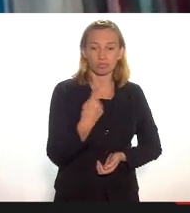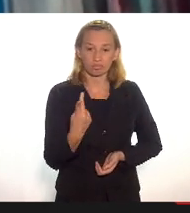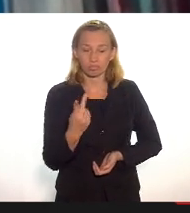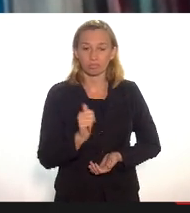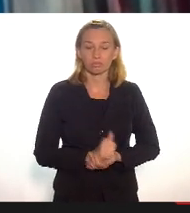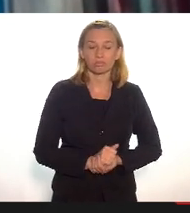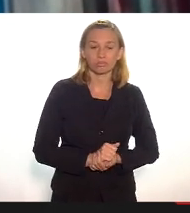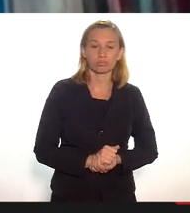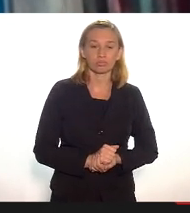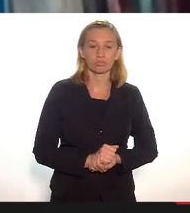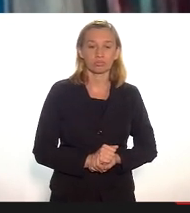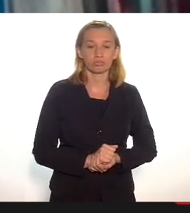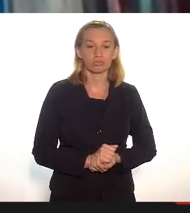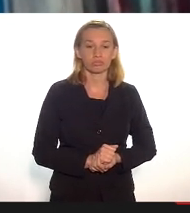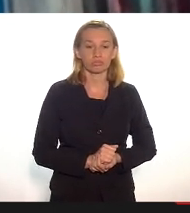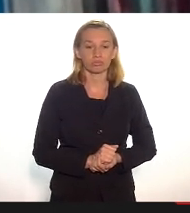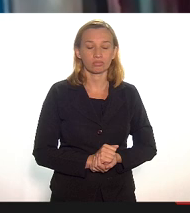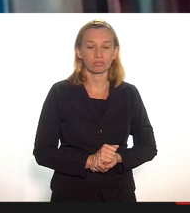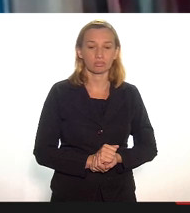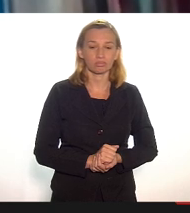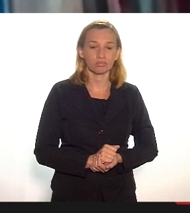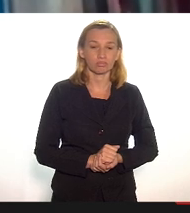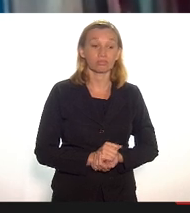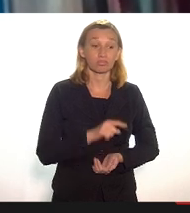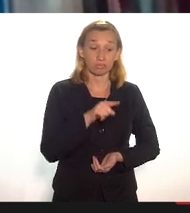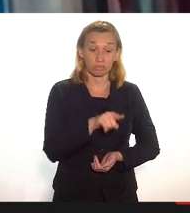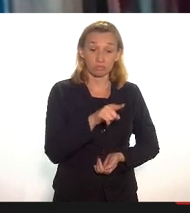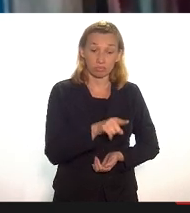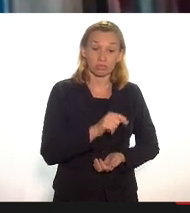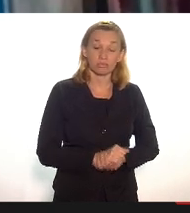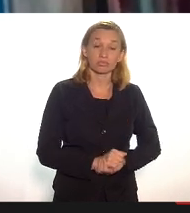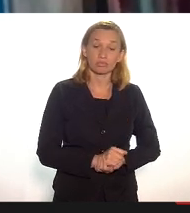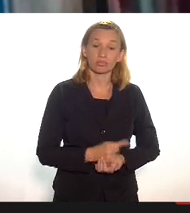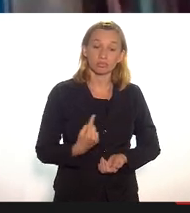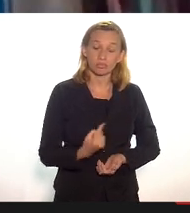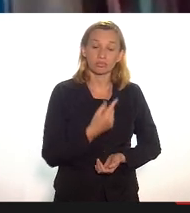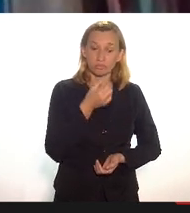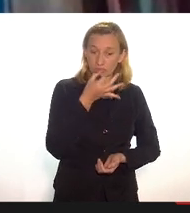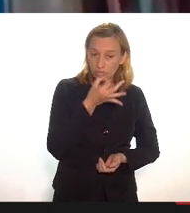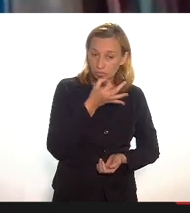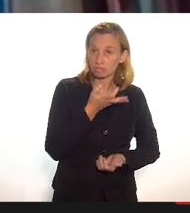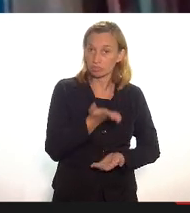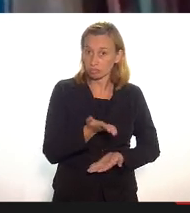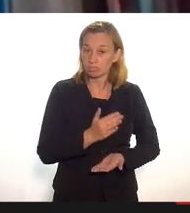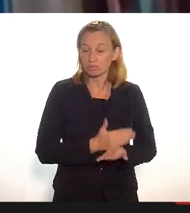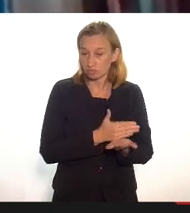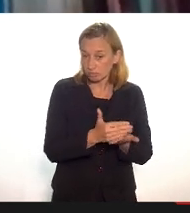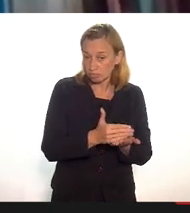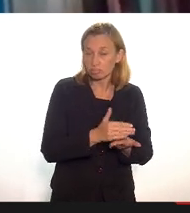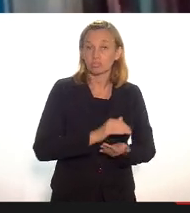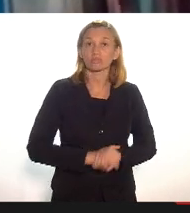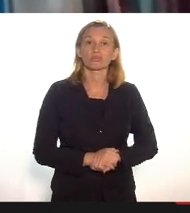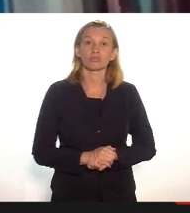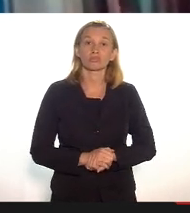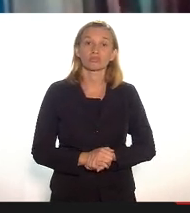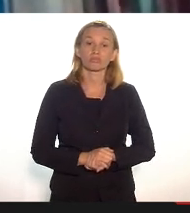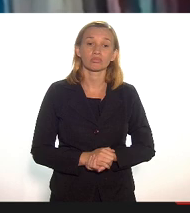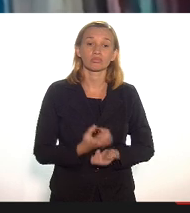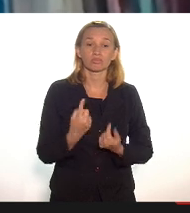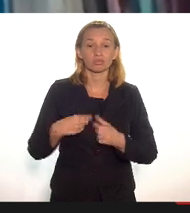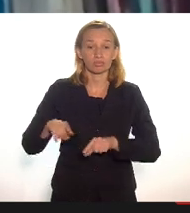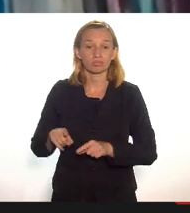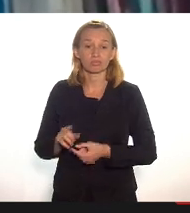e melhorando as condições de infraestrutura. Então, essa foi a nosso questionamento desde o início, né, nos posicionando